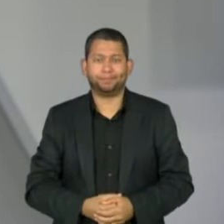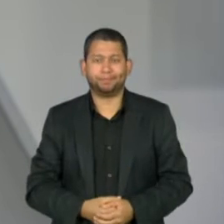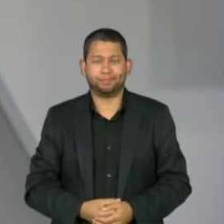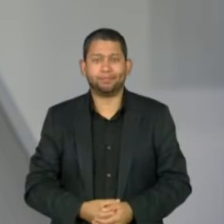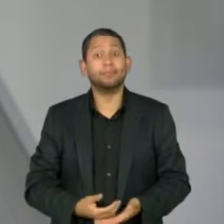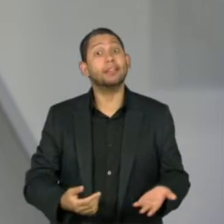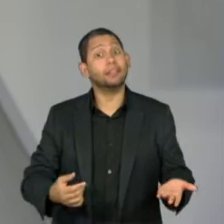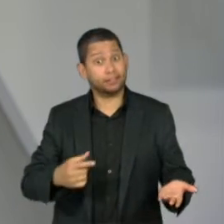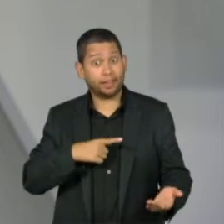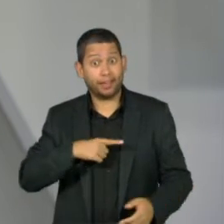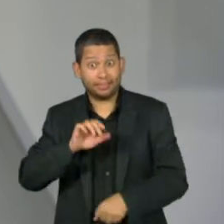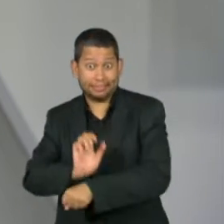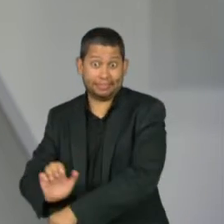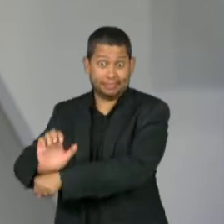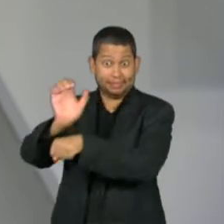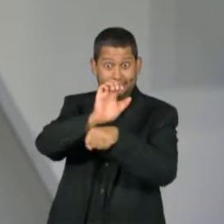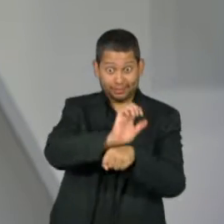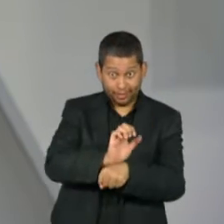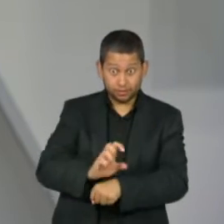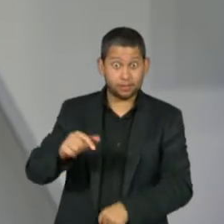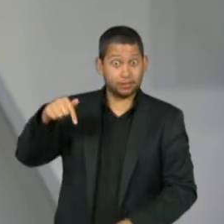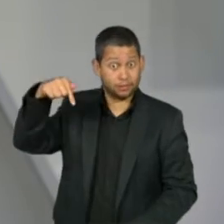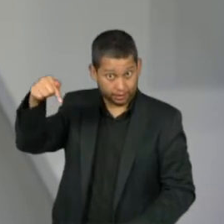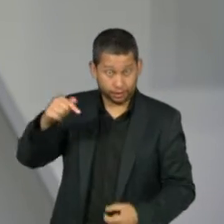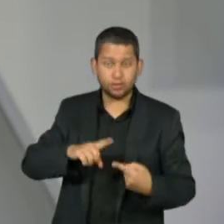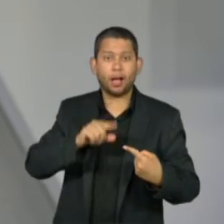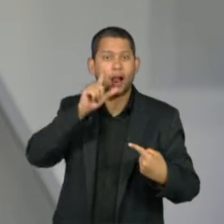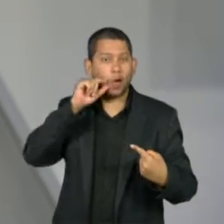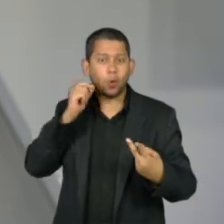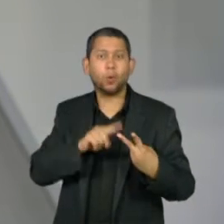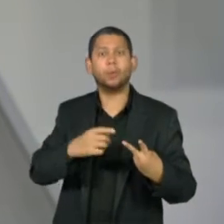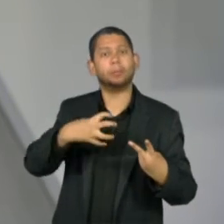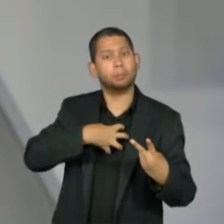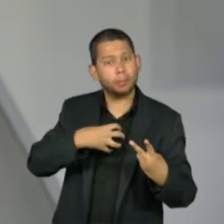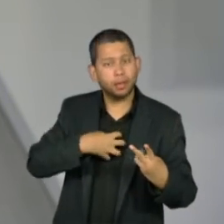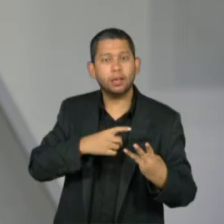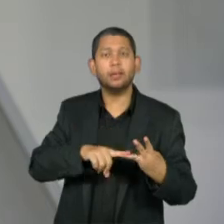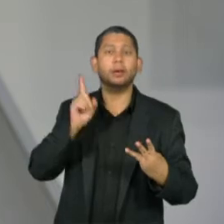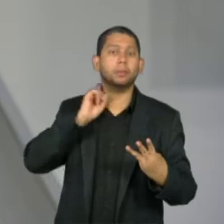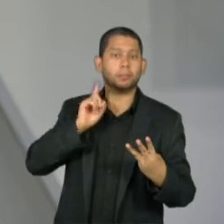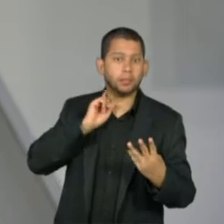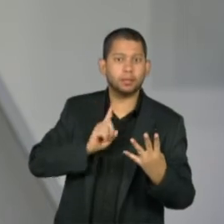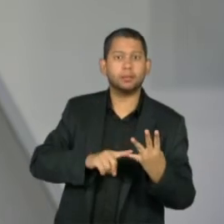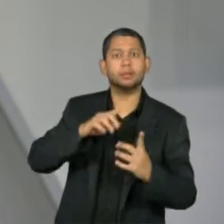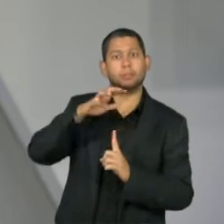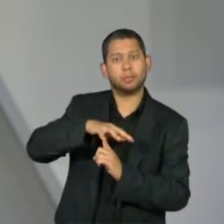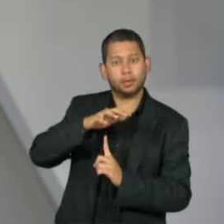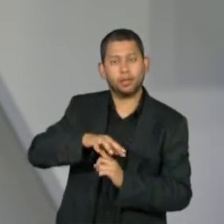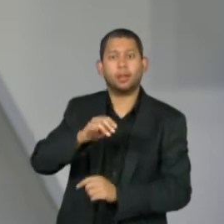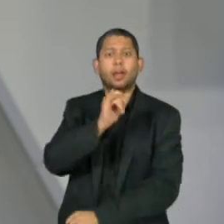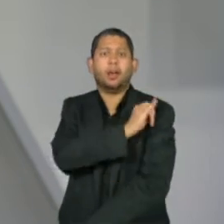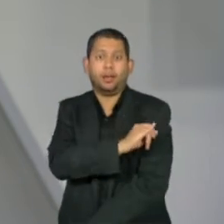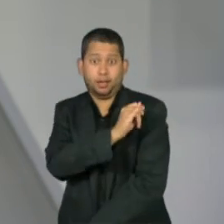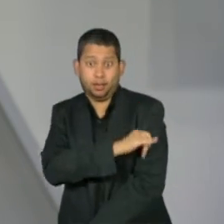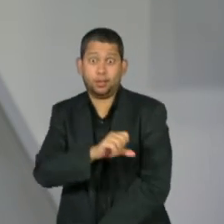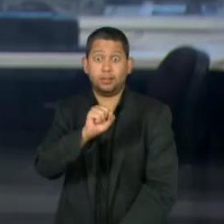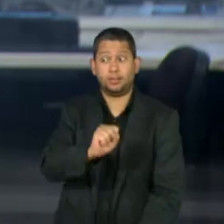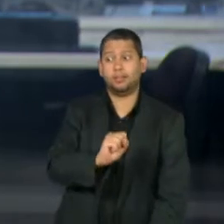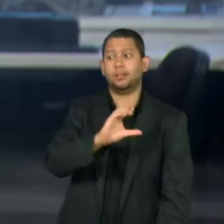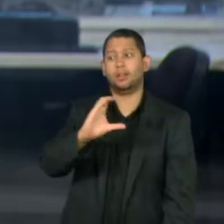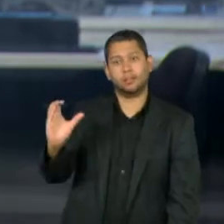retomam hoje as aulas presenciais: Alagoas, Bahia, Mato Grosso, Minas Gerais, Paraná, Rio de Janeiro e Santa